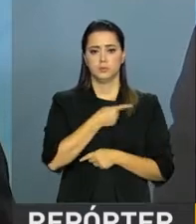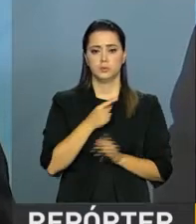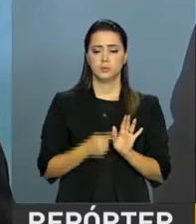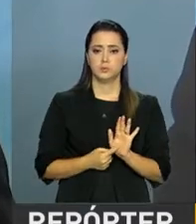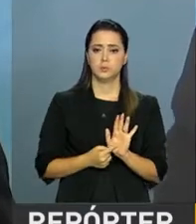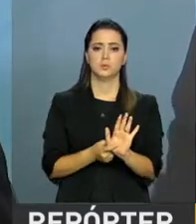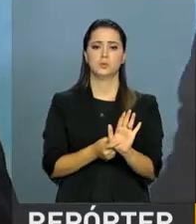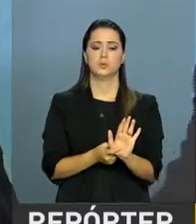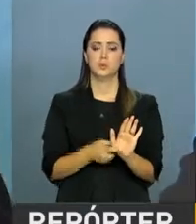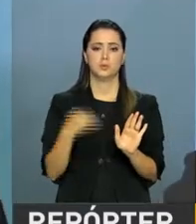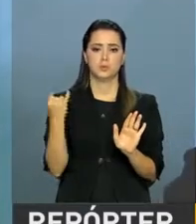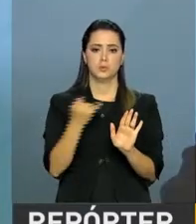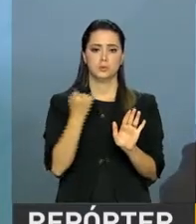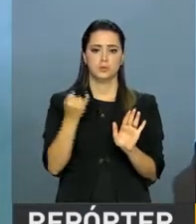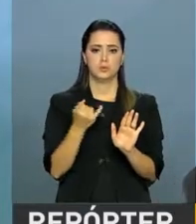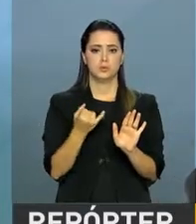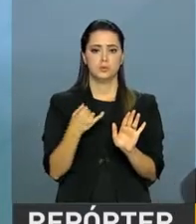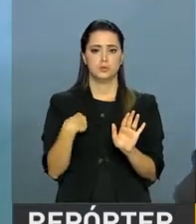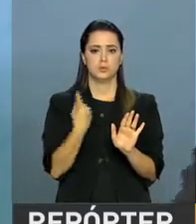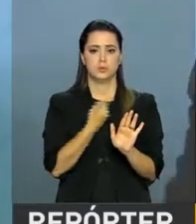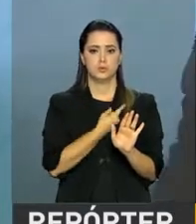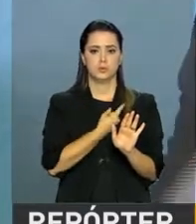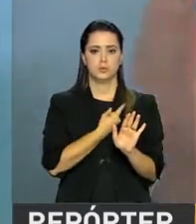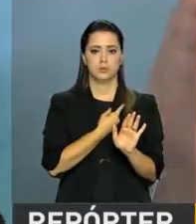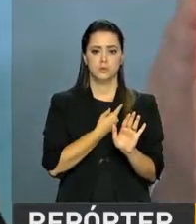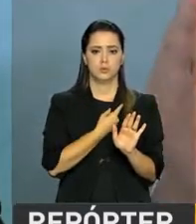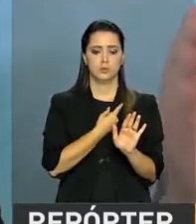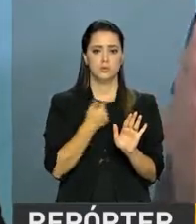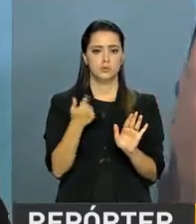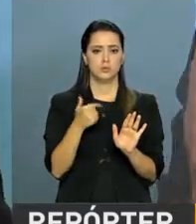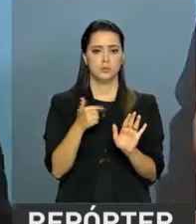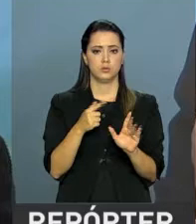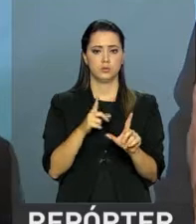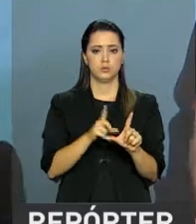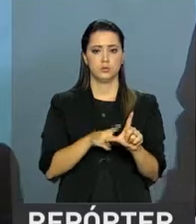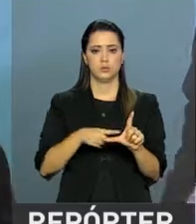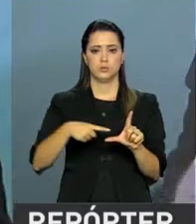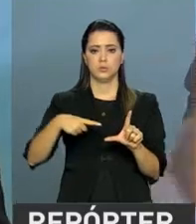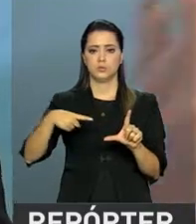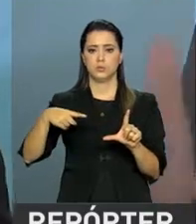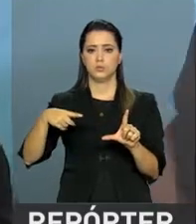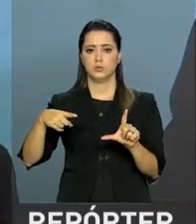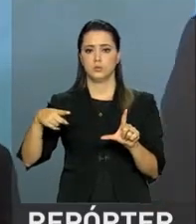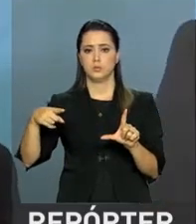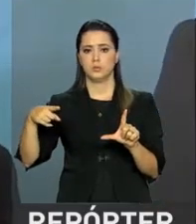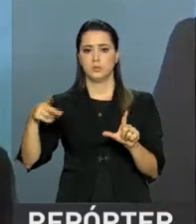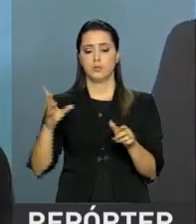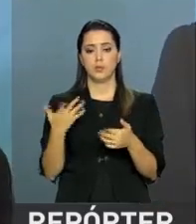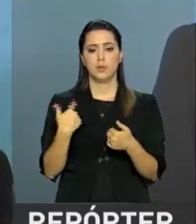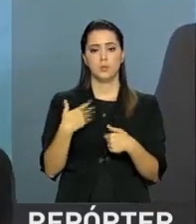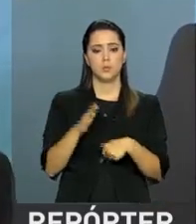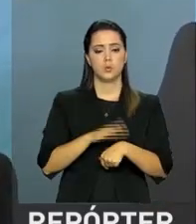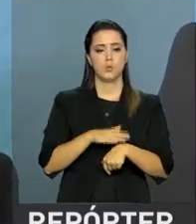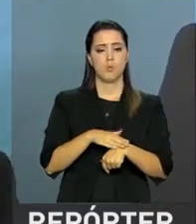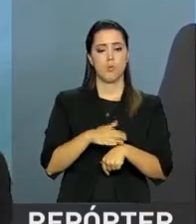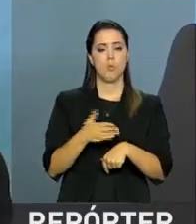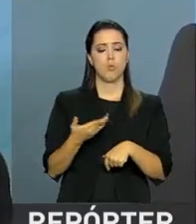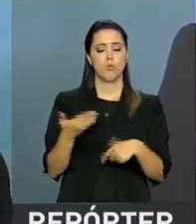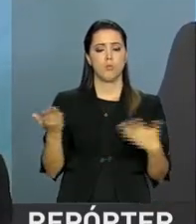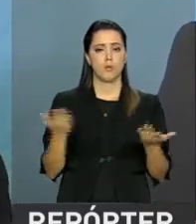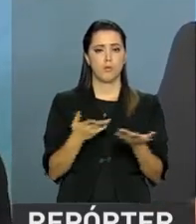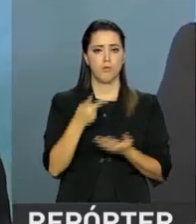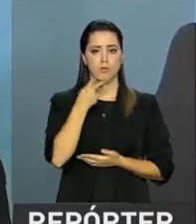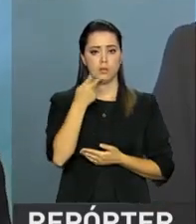indicador importante de que não estamos num crescimento de ciclo curto. Aquilo, falando aqui